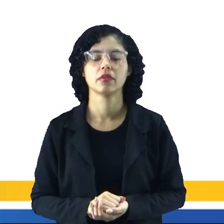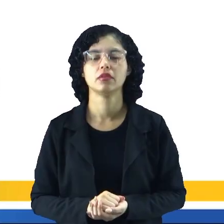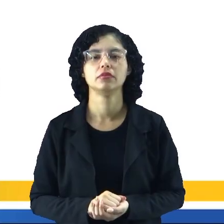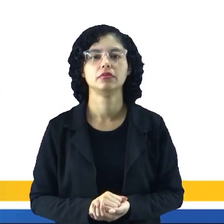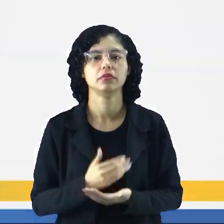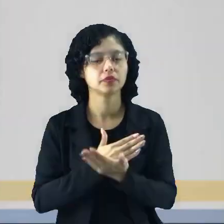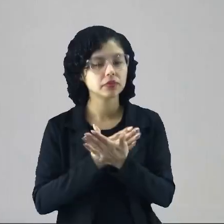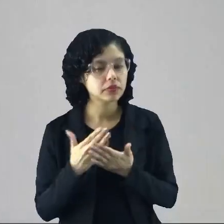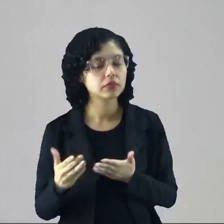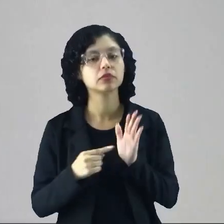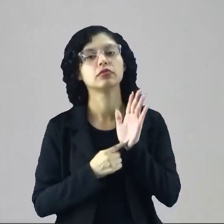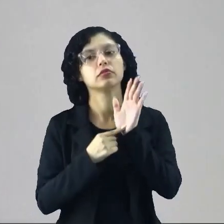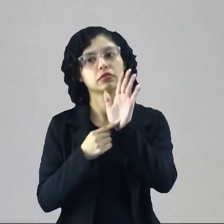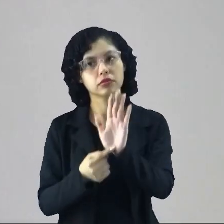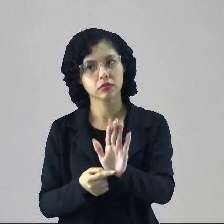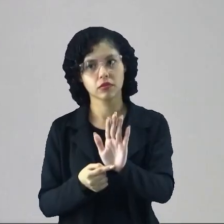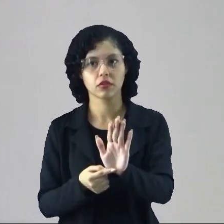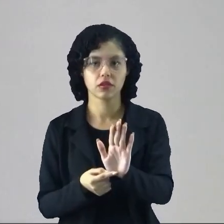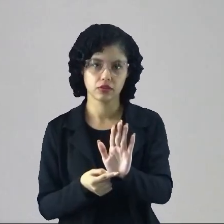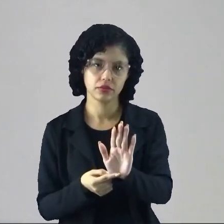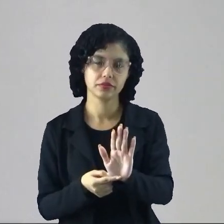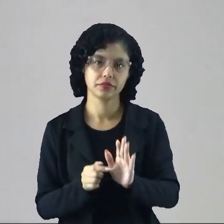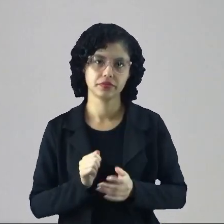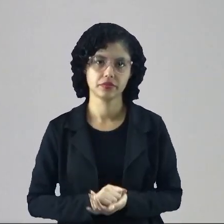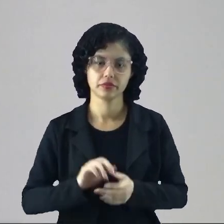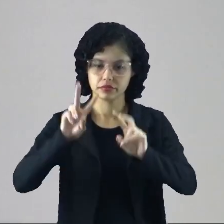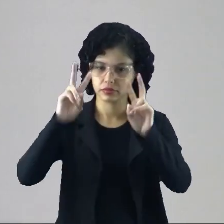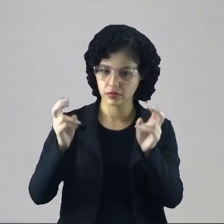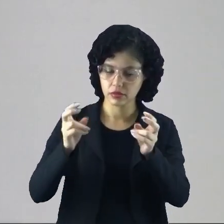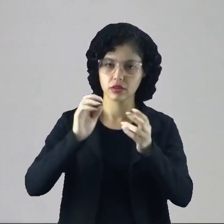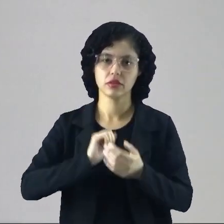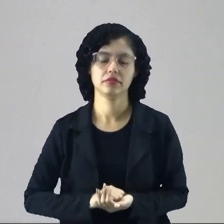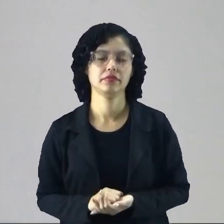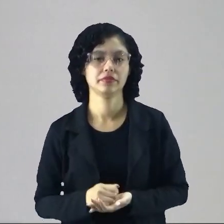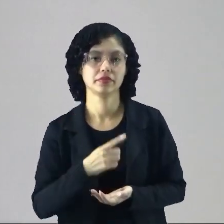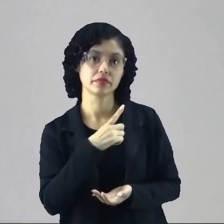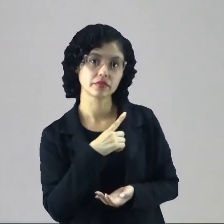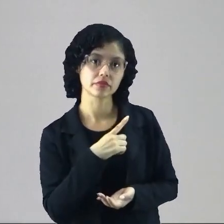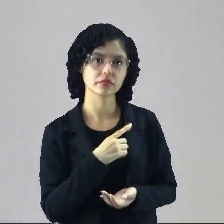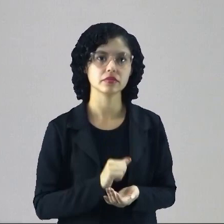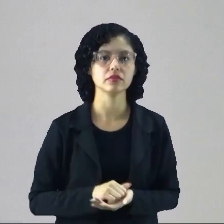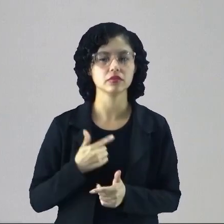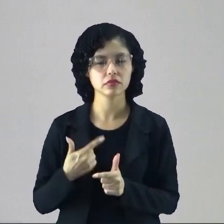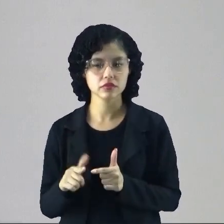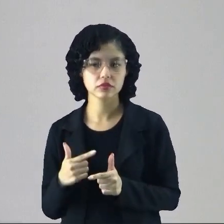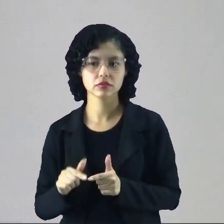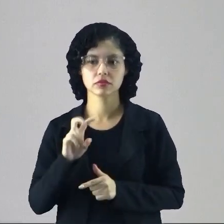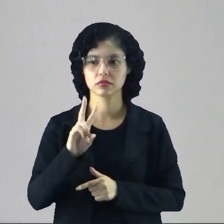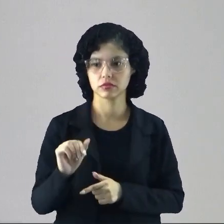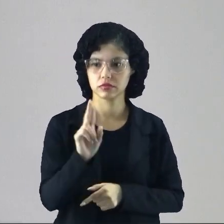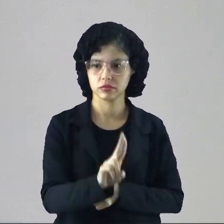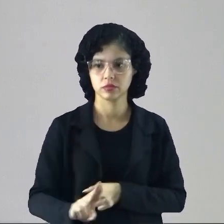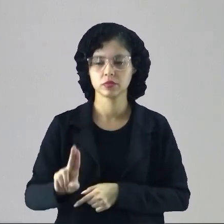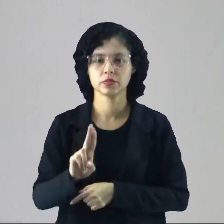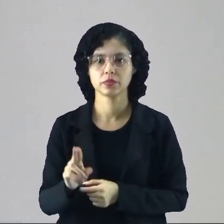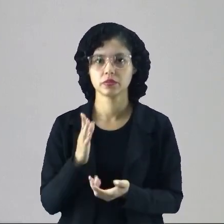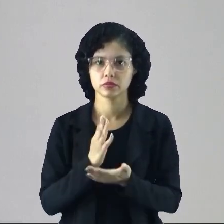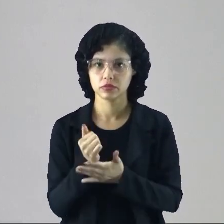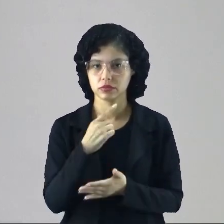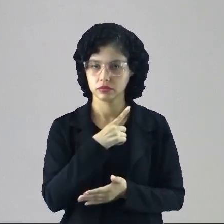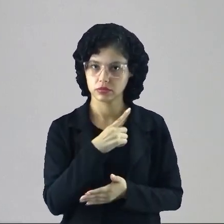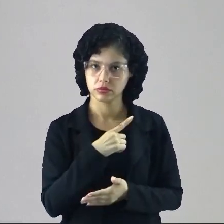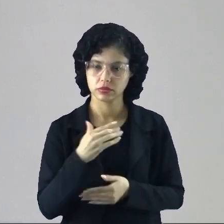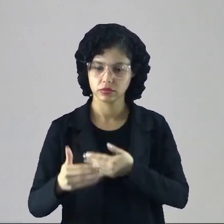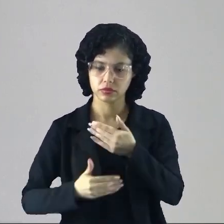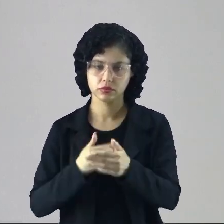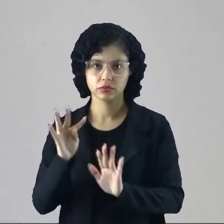introdução você já inicia né apresentando o tema apresentando o problema que vai ser né abordado